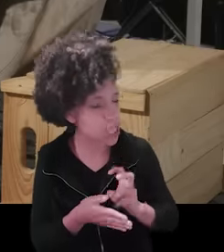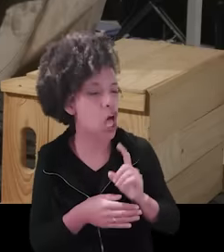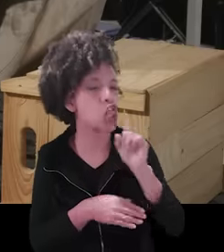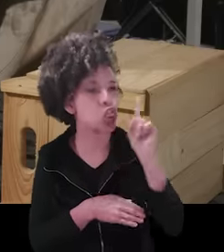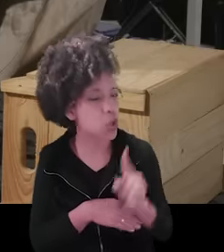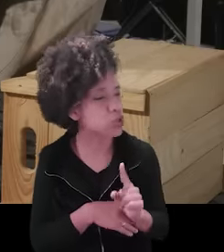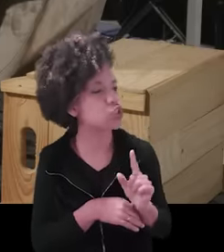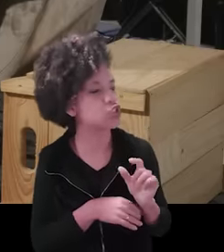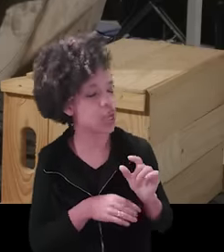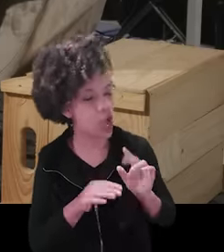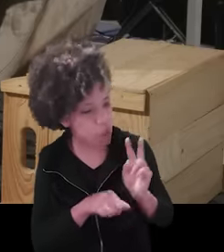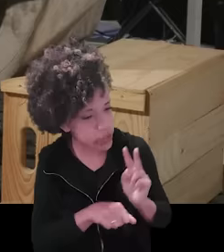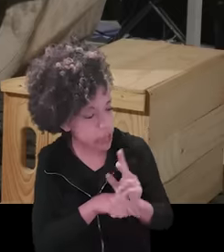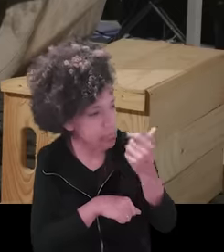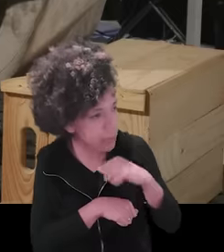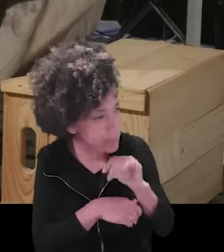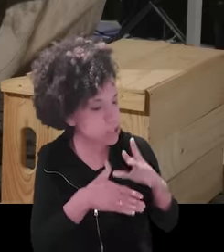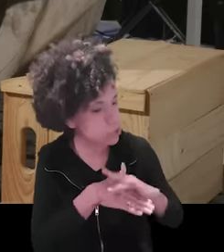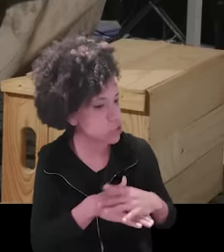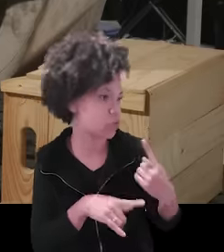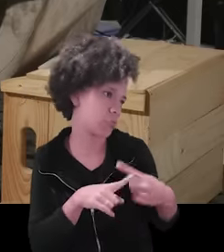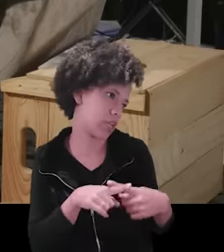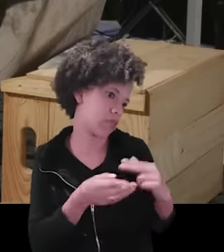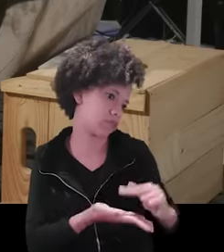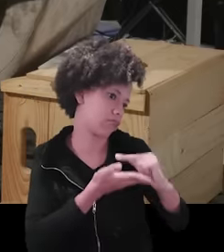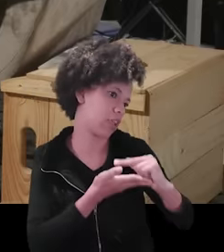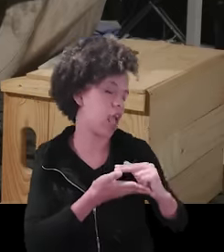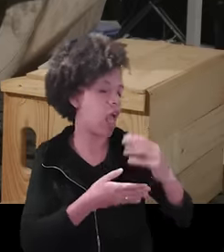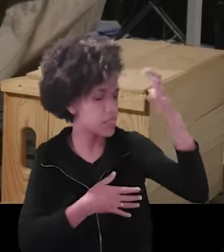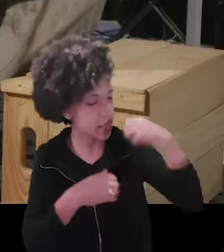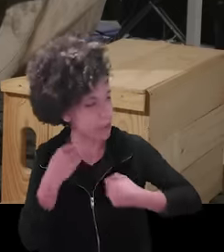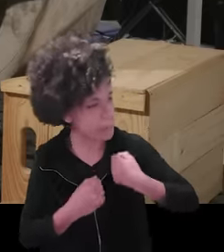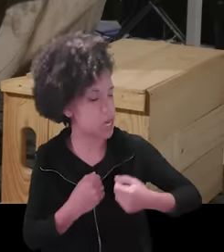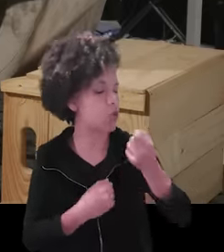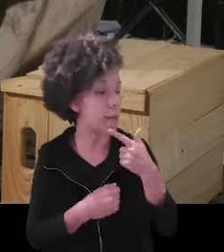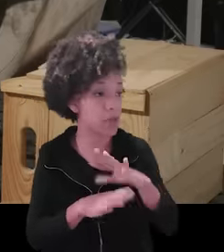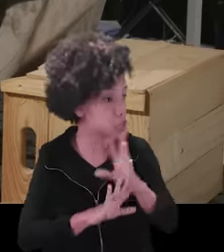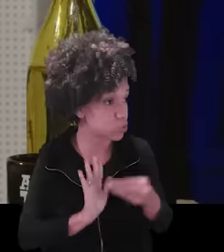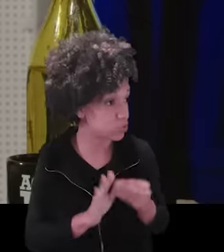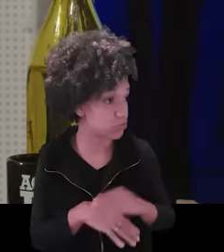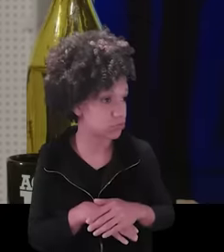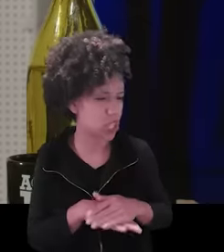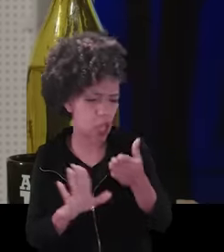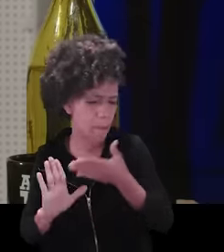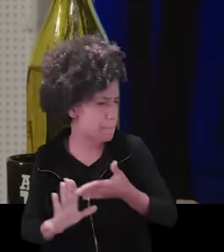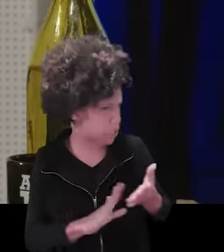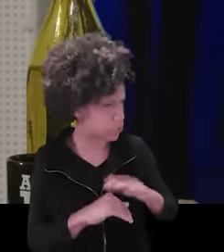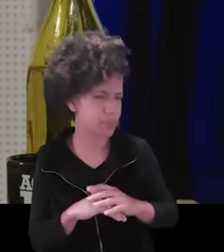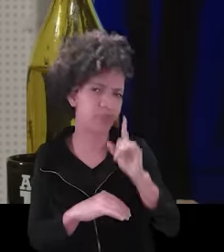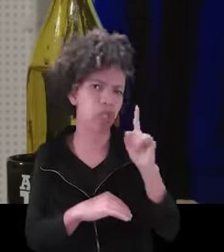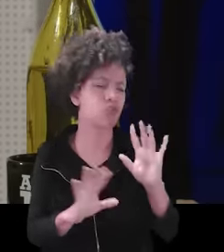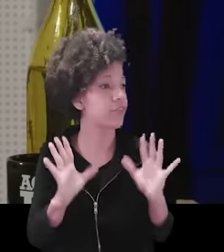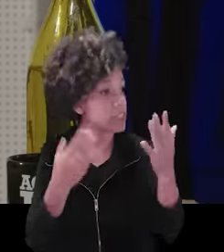manhã todos os dias trocar a mãe dela cuidar da mãe dela que ela não se mexia era dava banho dava remédio tudo e eu fiz isso por